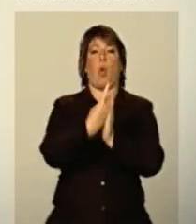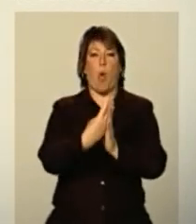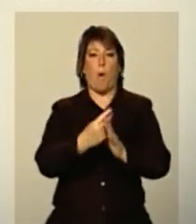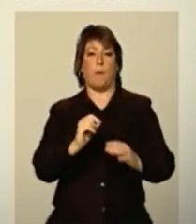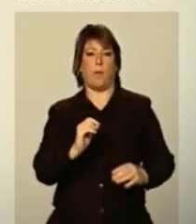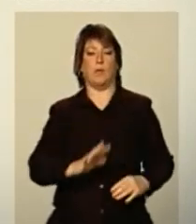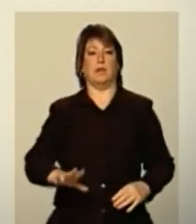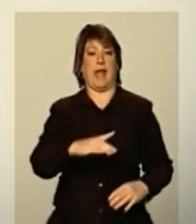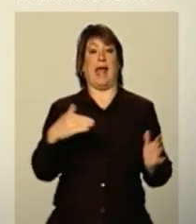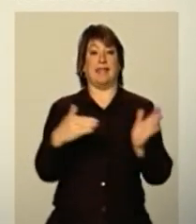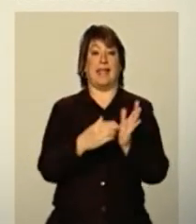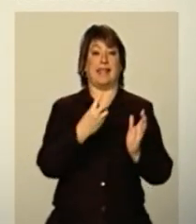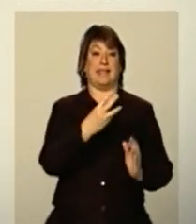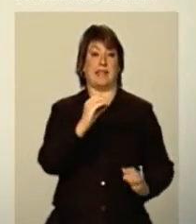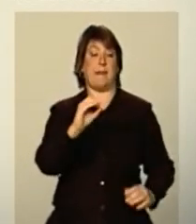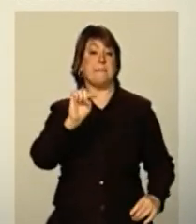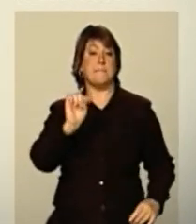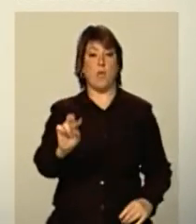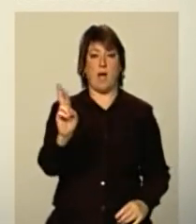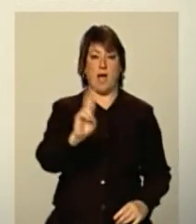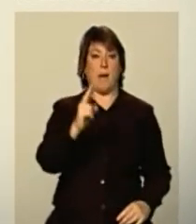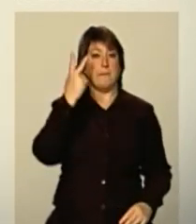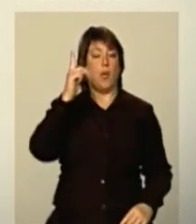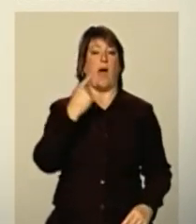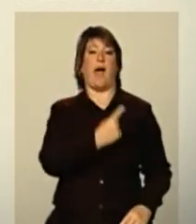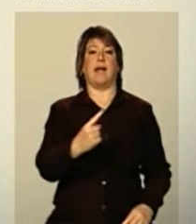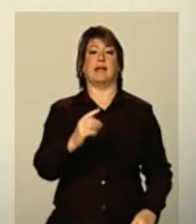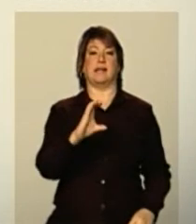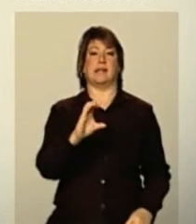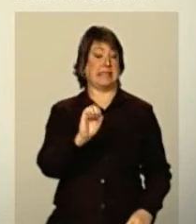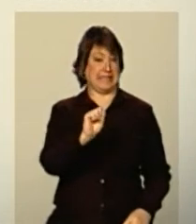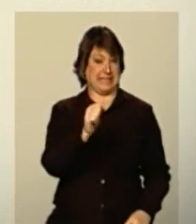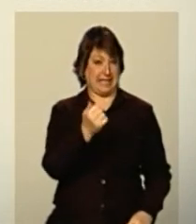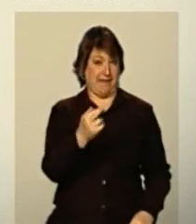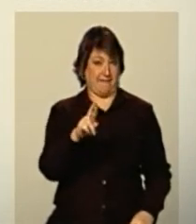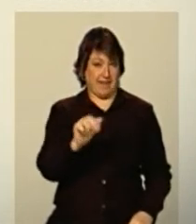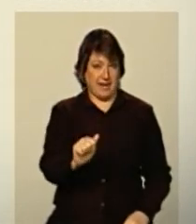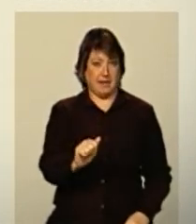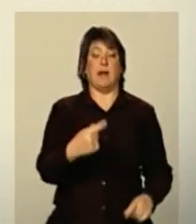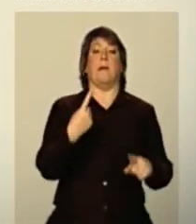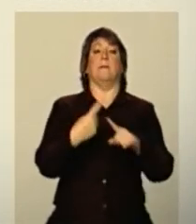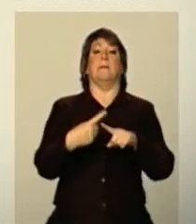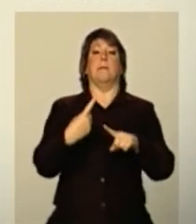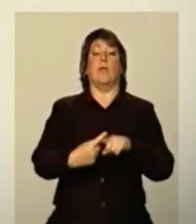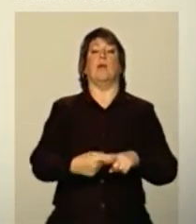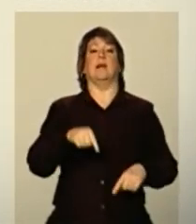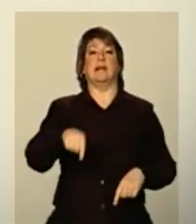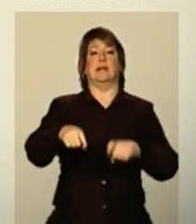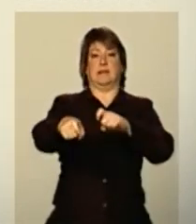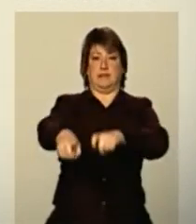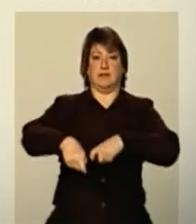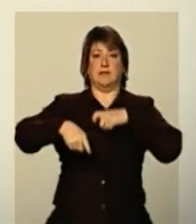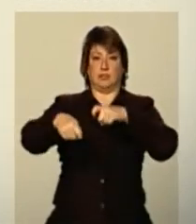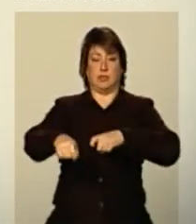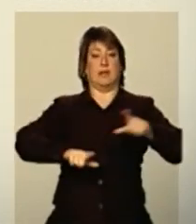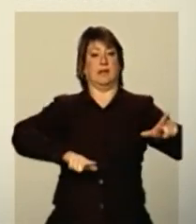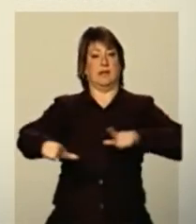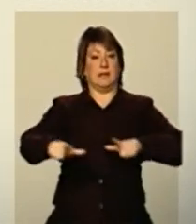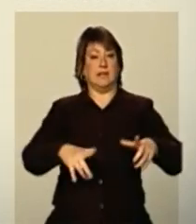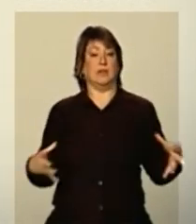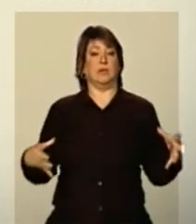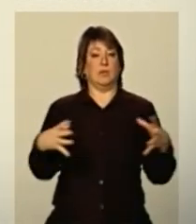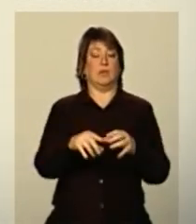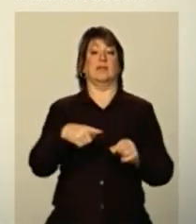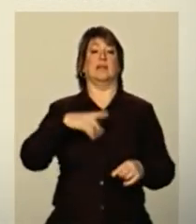até R$ 300 mil por safra. Fizemos isso, Luciano, porque a agricultura é uma atividade que envolve riscos.